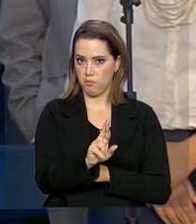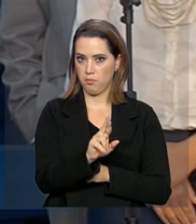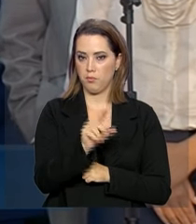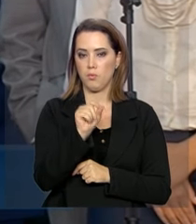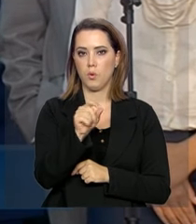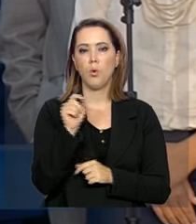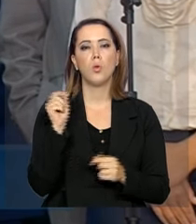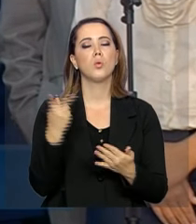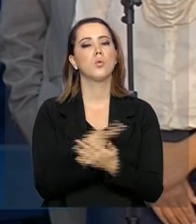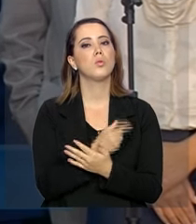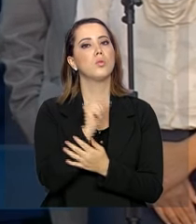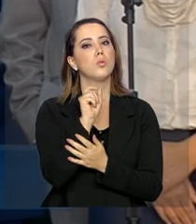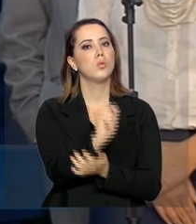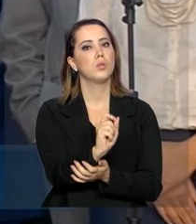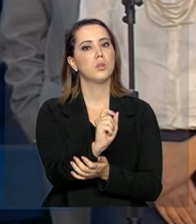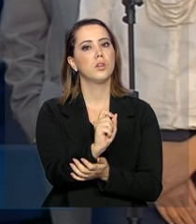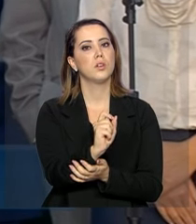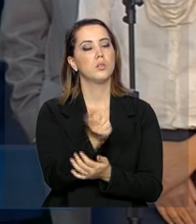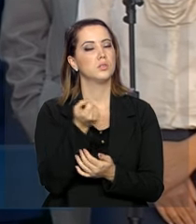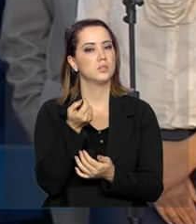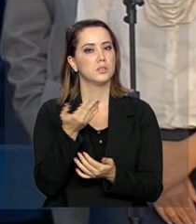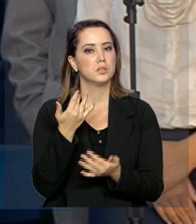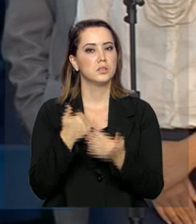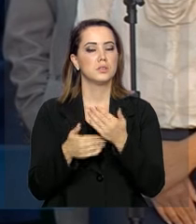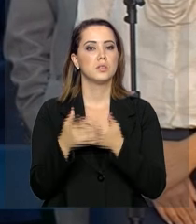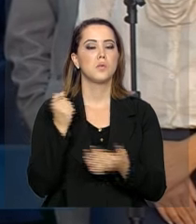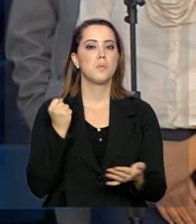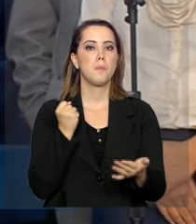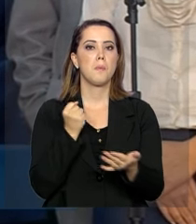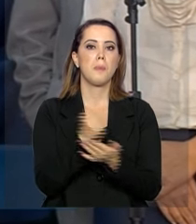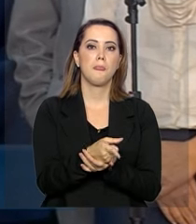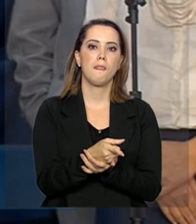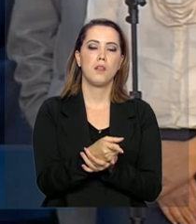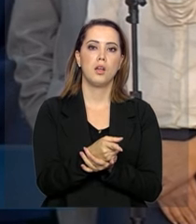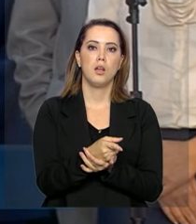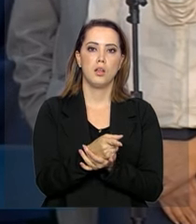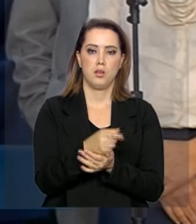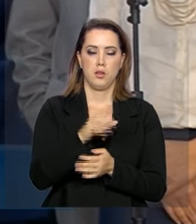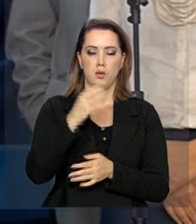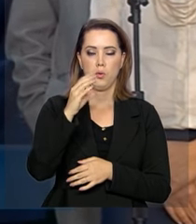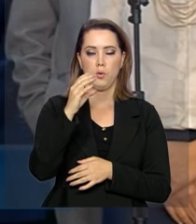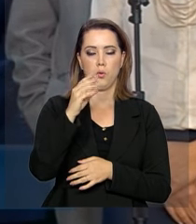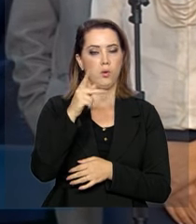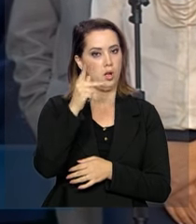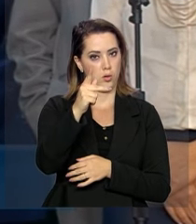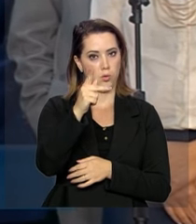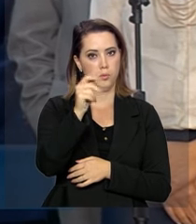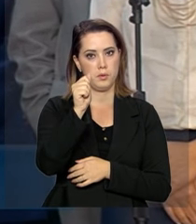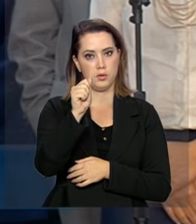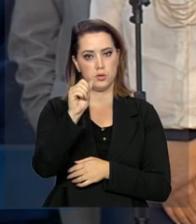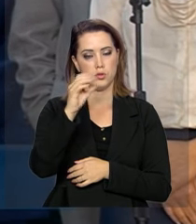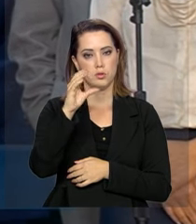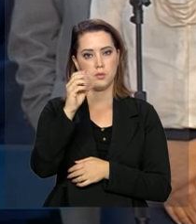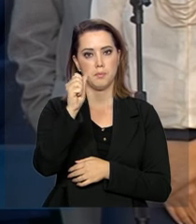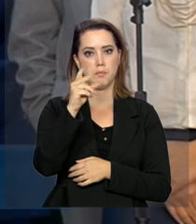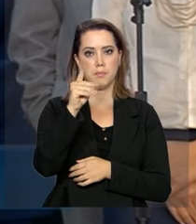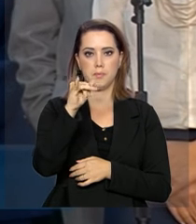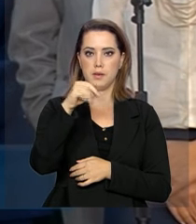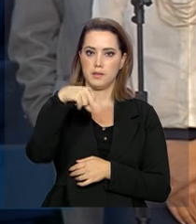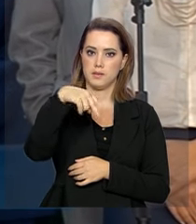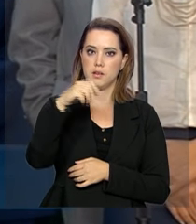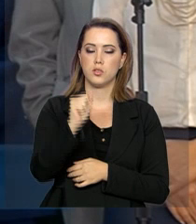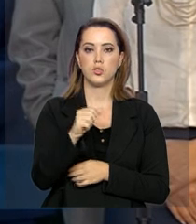fatos relativos à aquisição da refinaria de Pasadena ou de Pasadena